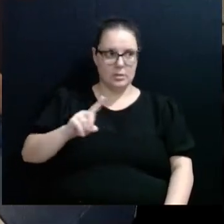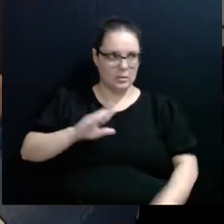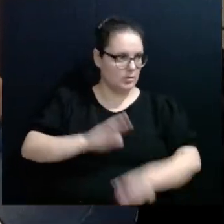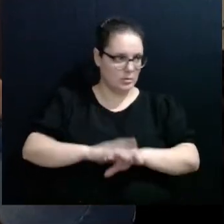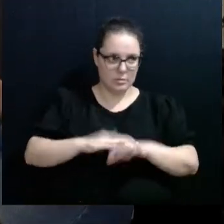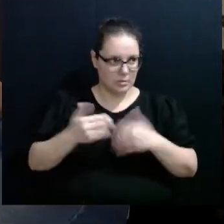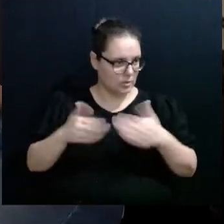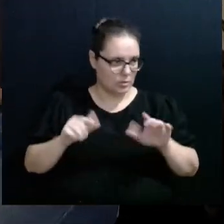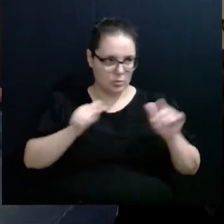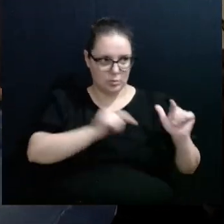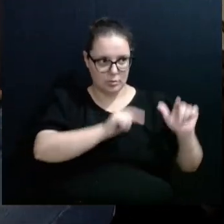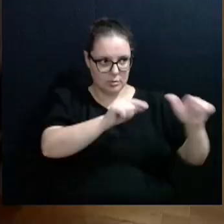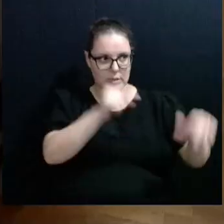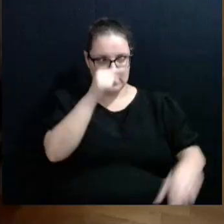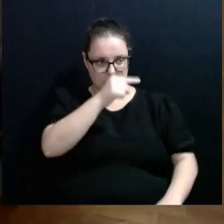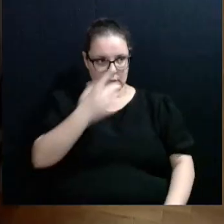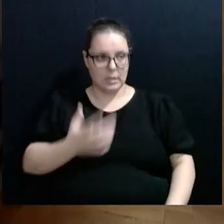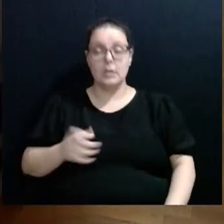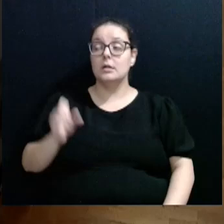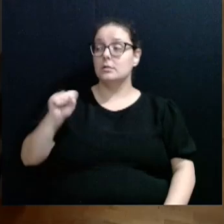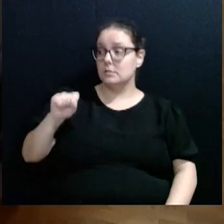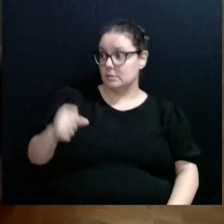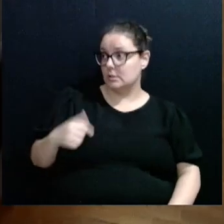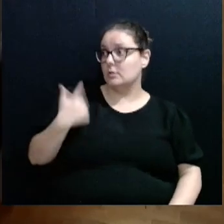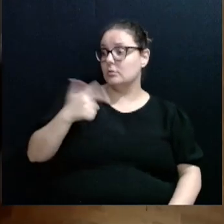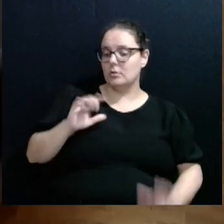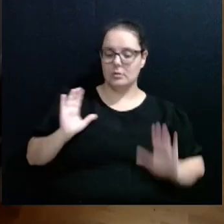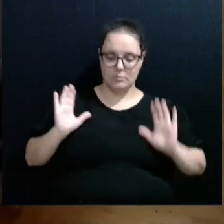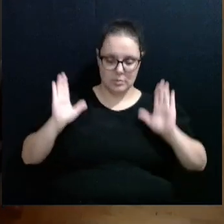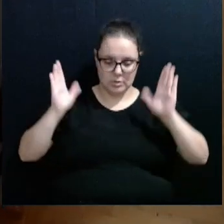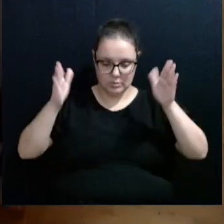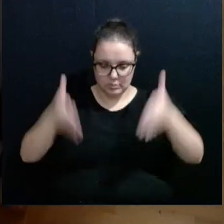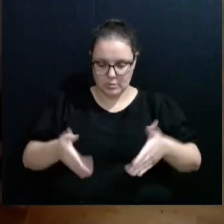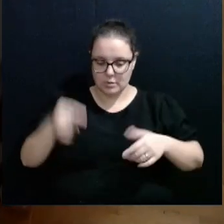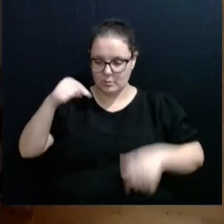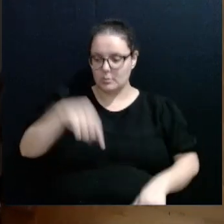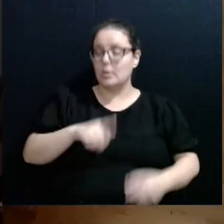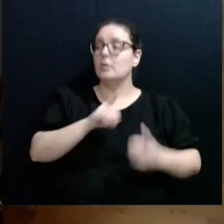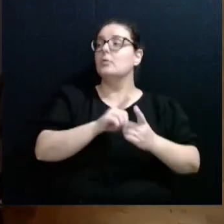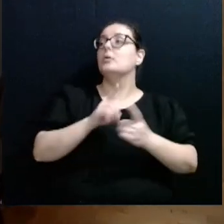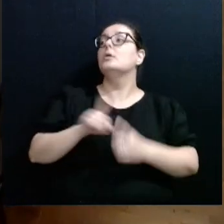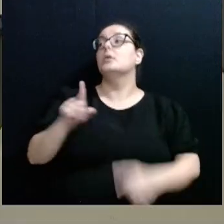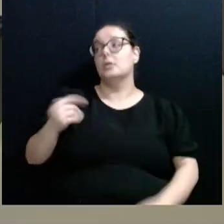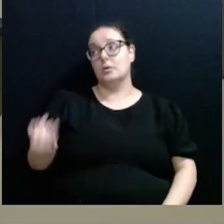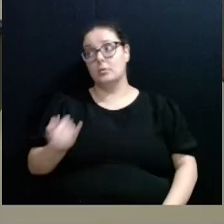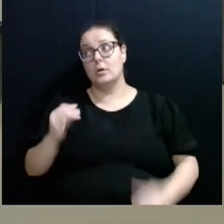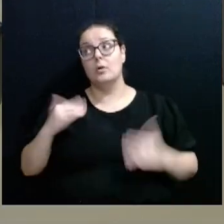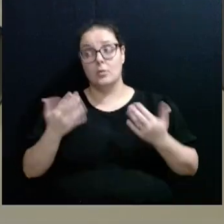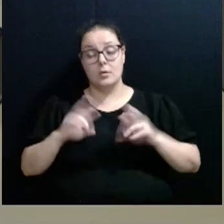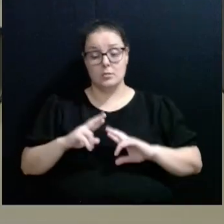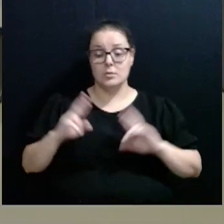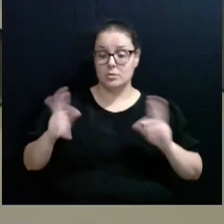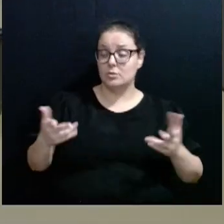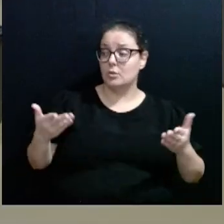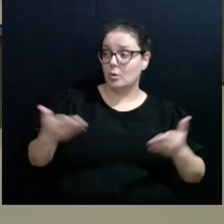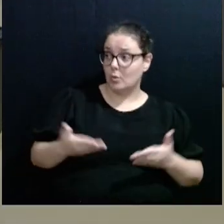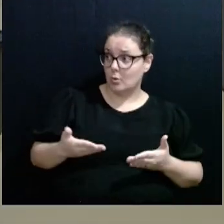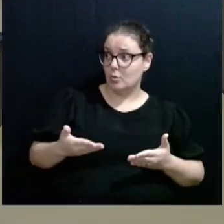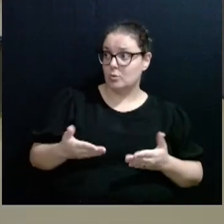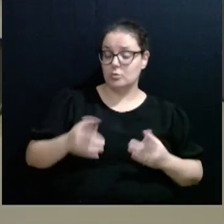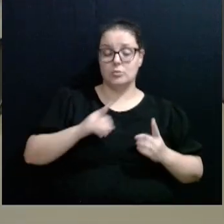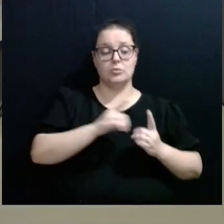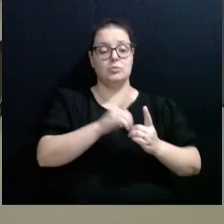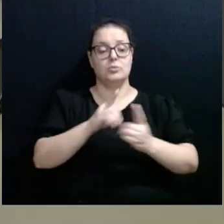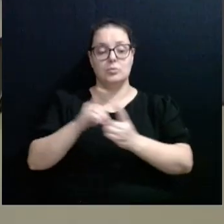né? Isso, a gente concentrou aqui os atendimentos e é importante, qual que é a diferença hoje do atendimento nos